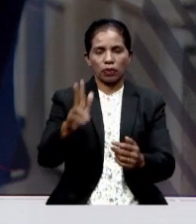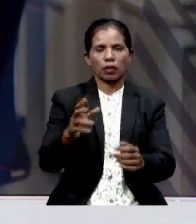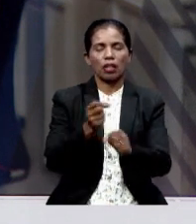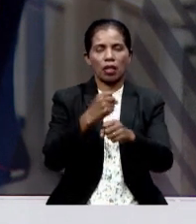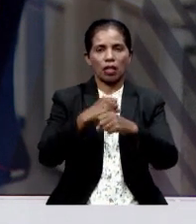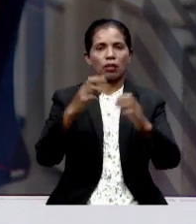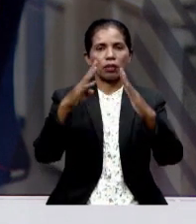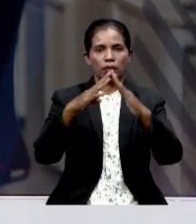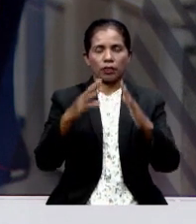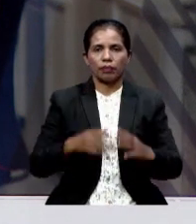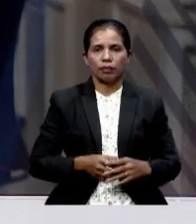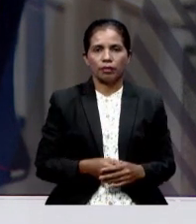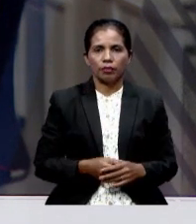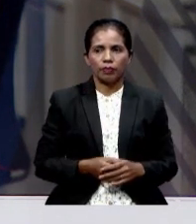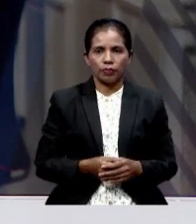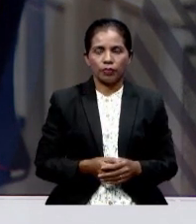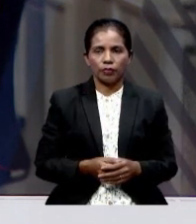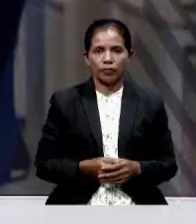uma.